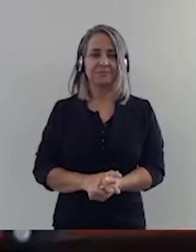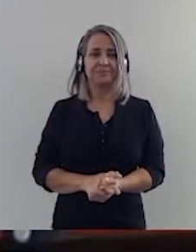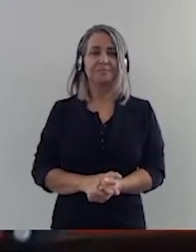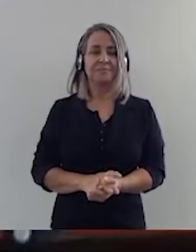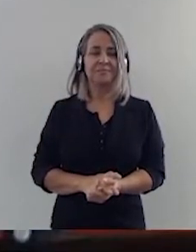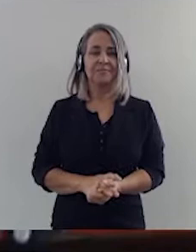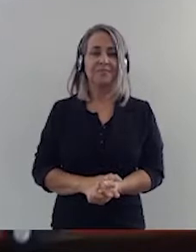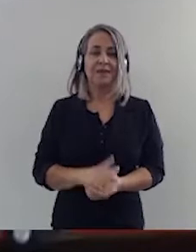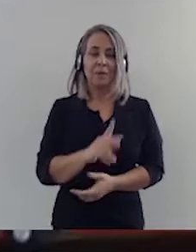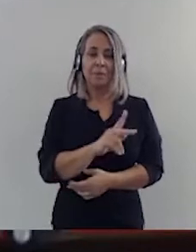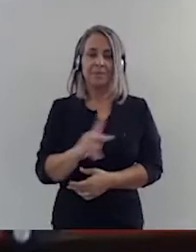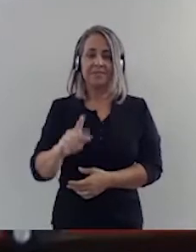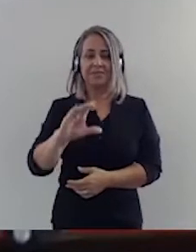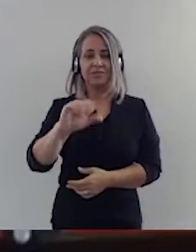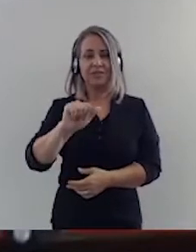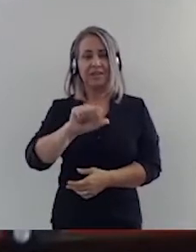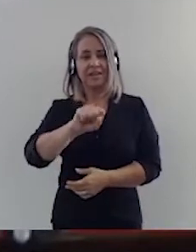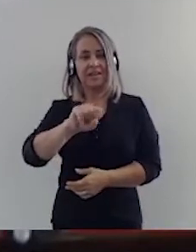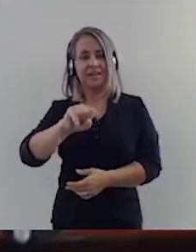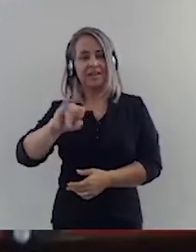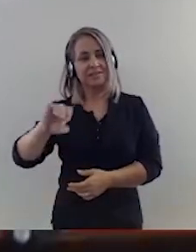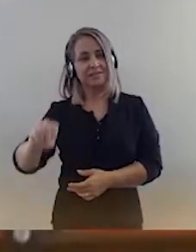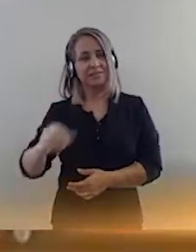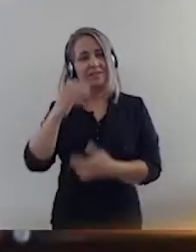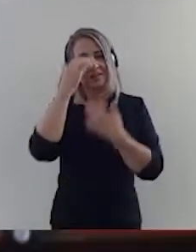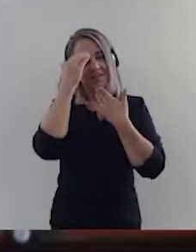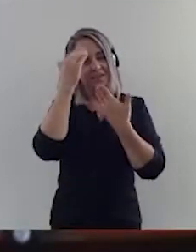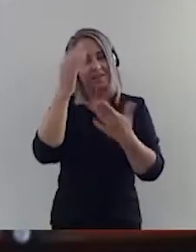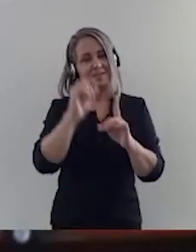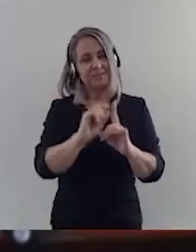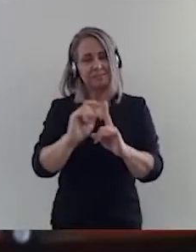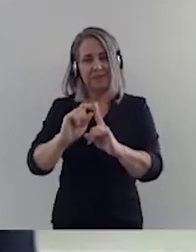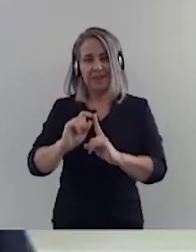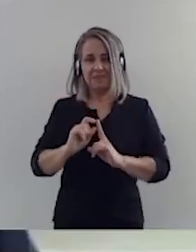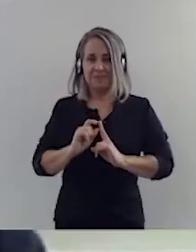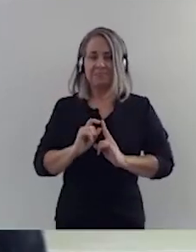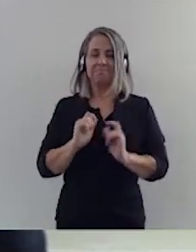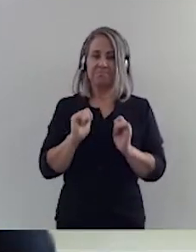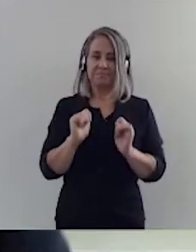Eminente presidente Cássio Telles, a quem agradeço as palavras,